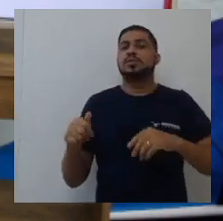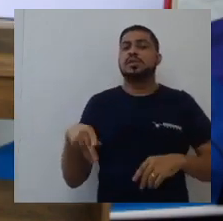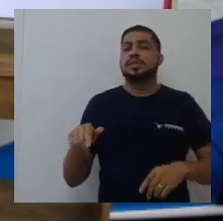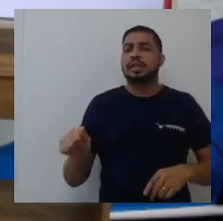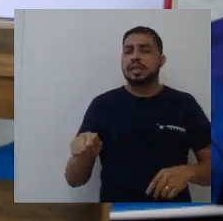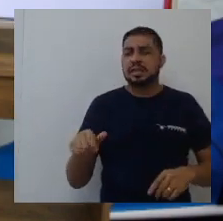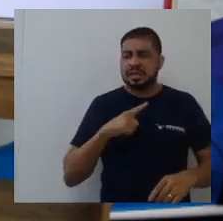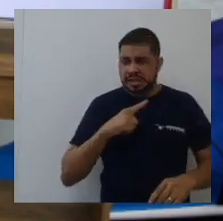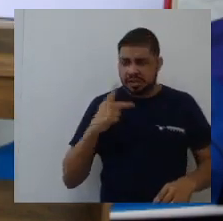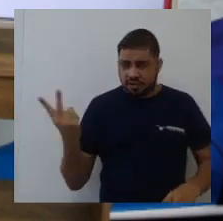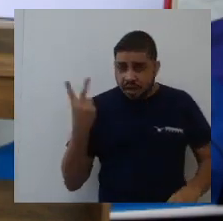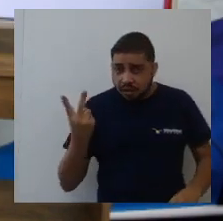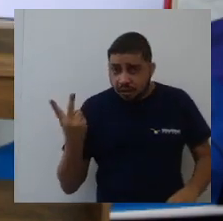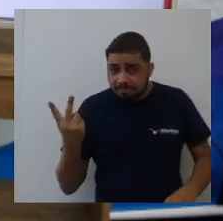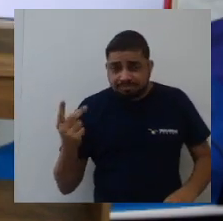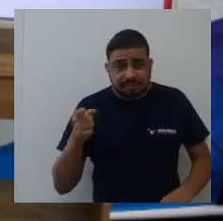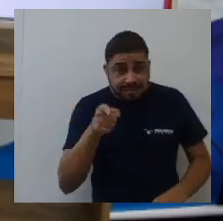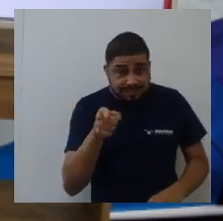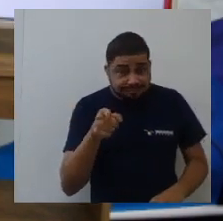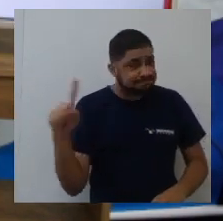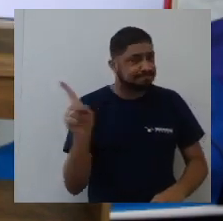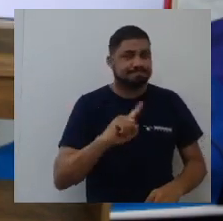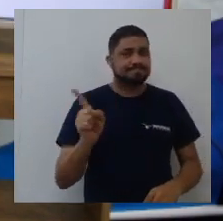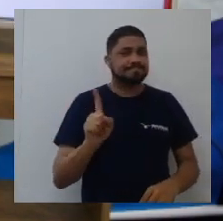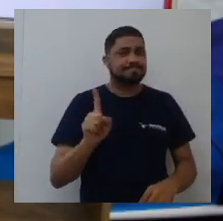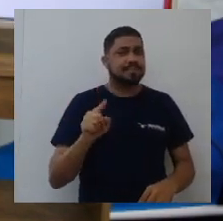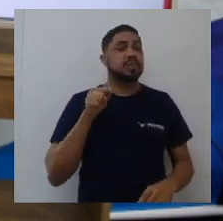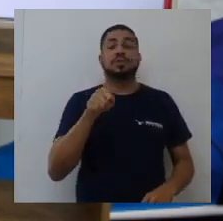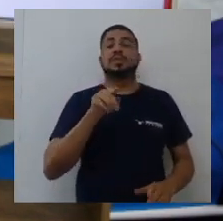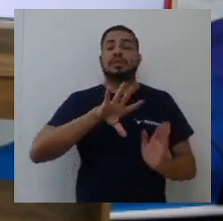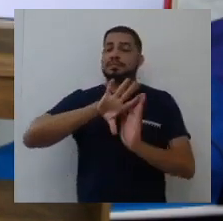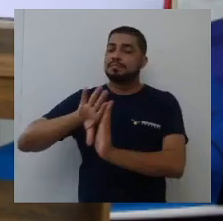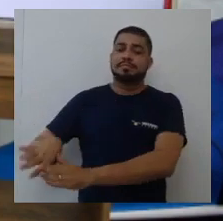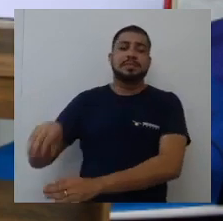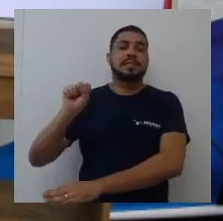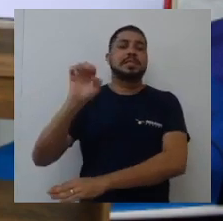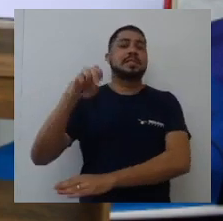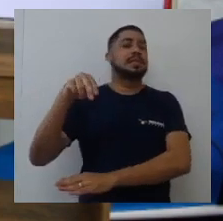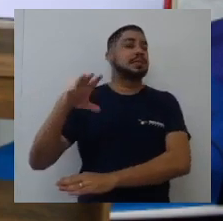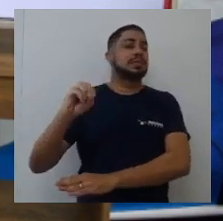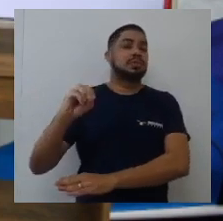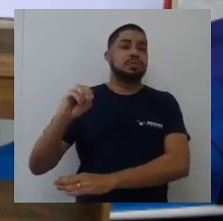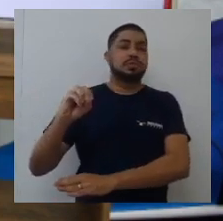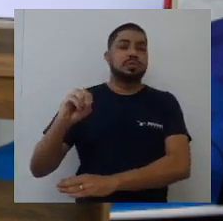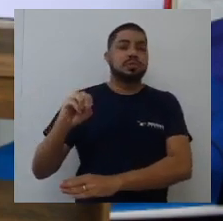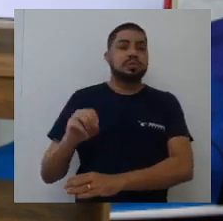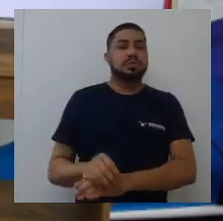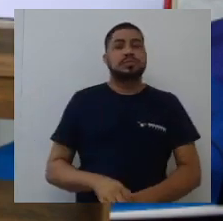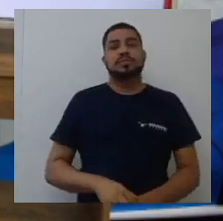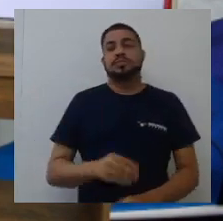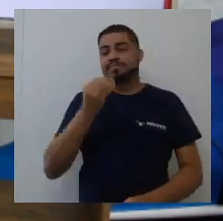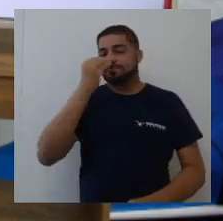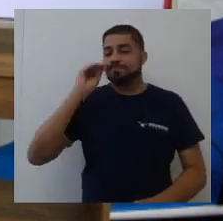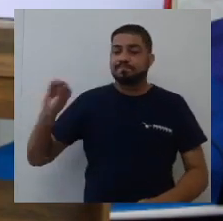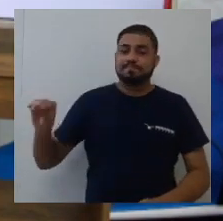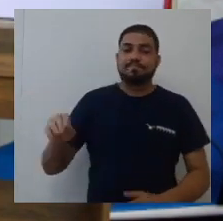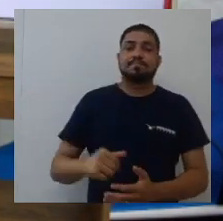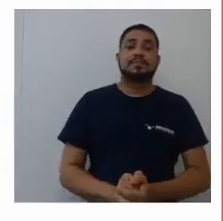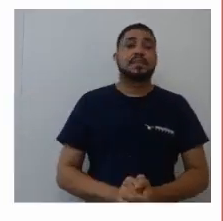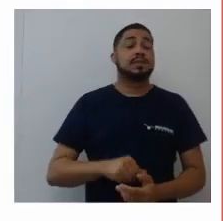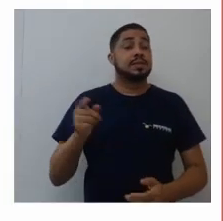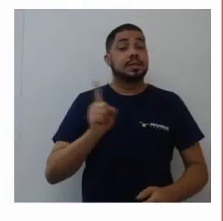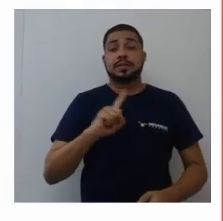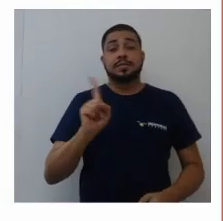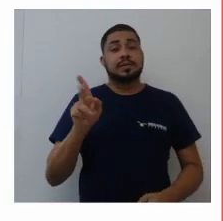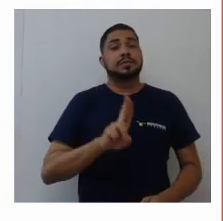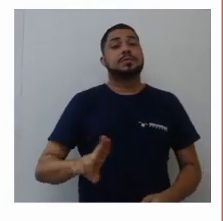aí? Não. Então, você não usa seno. Você já descarta a ideia do seno nessa questão, beleza? Você não vai